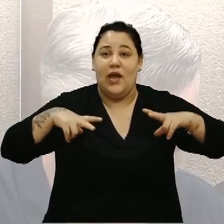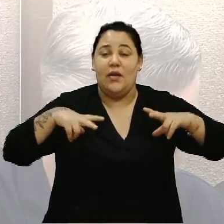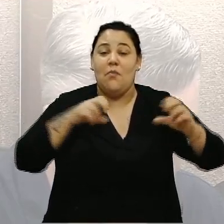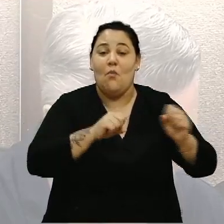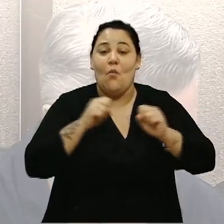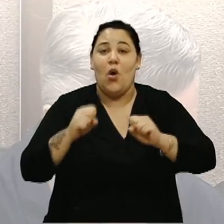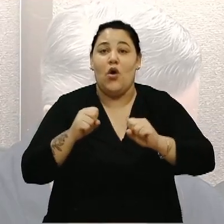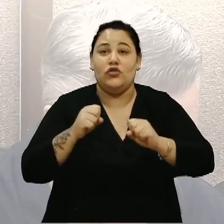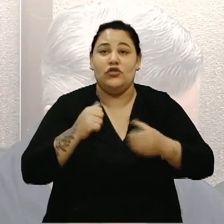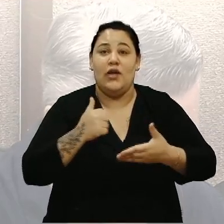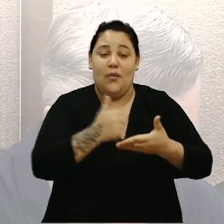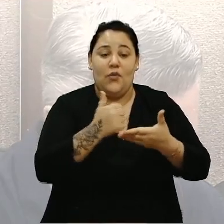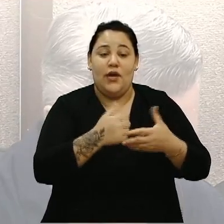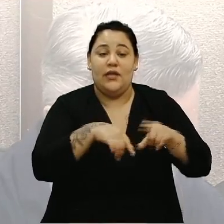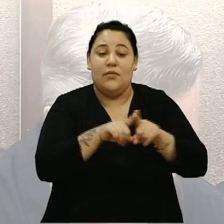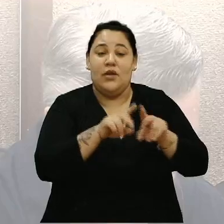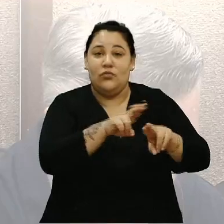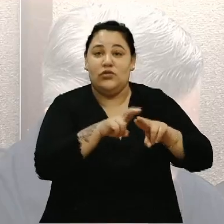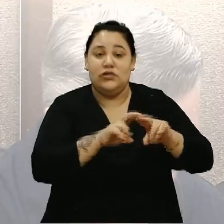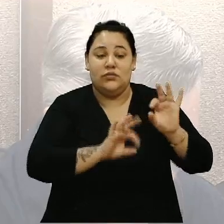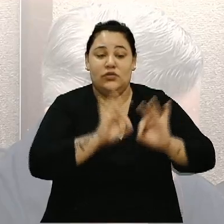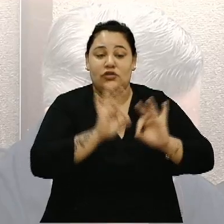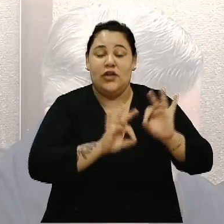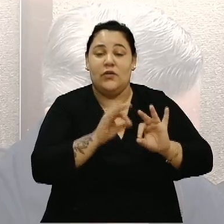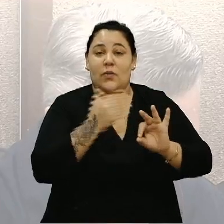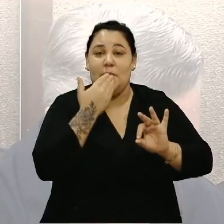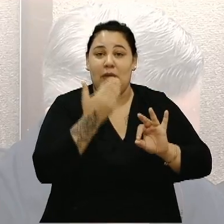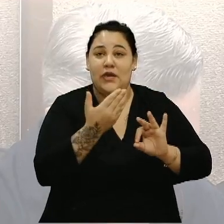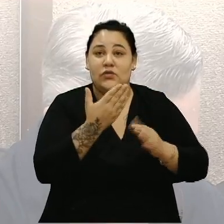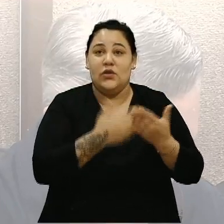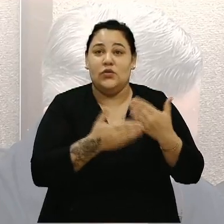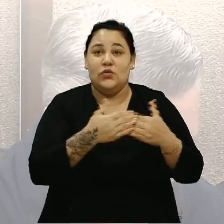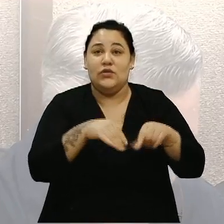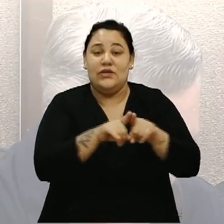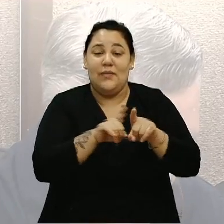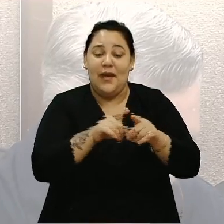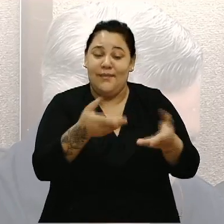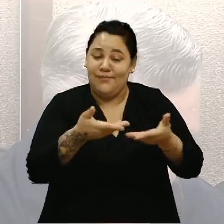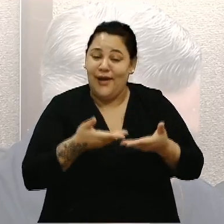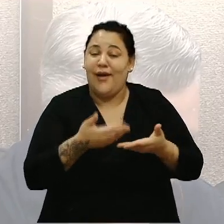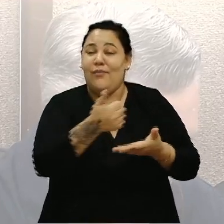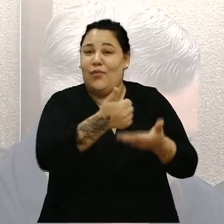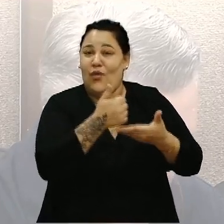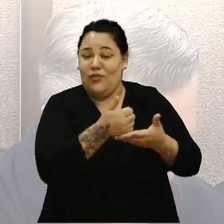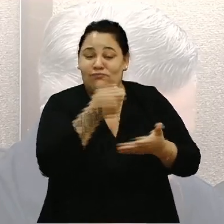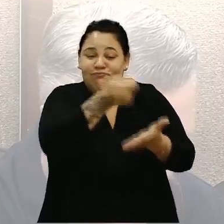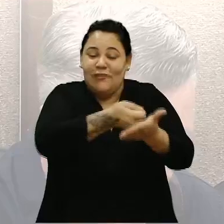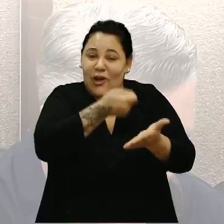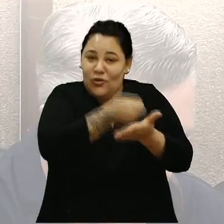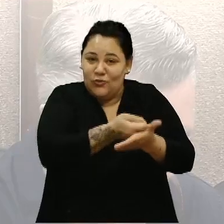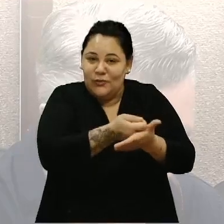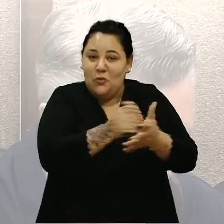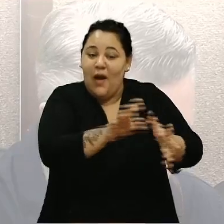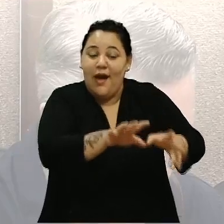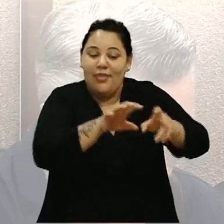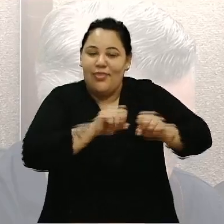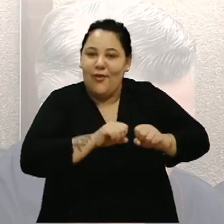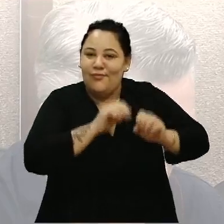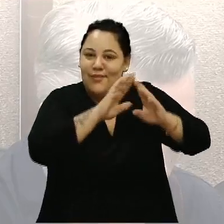isso, esse projeto, eu peço aos nobres pares que me apoiem nessa luta do Adote uma